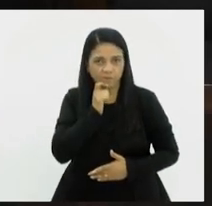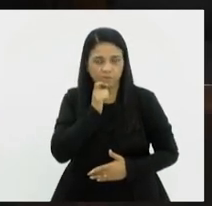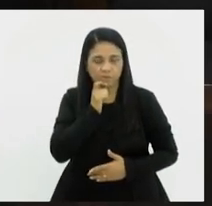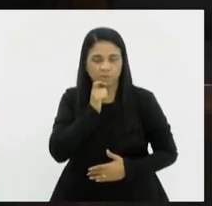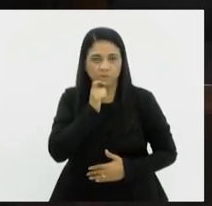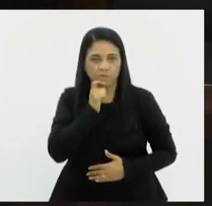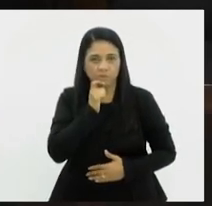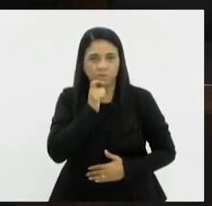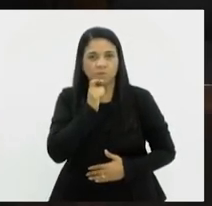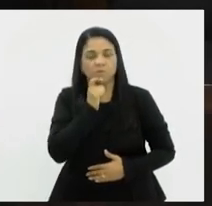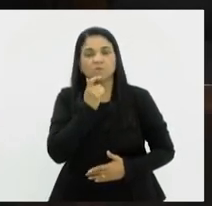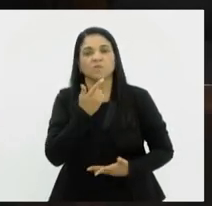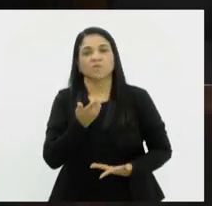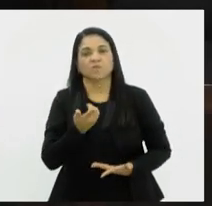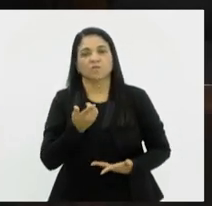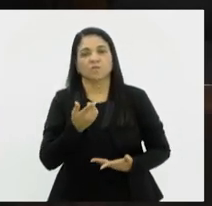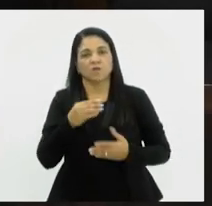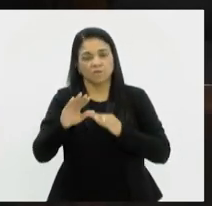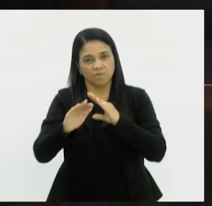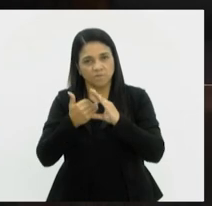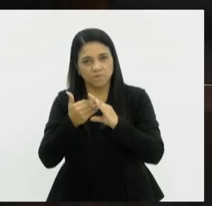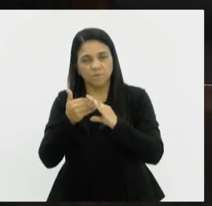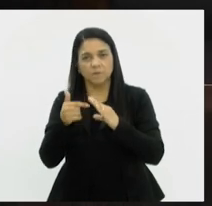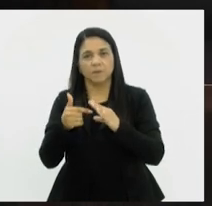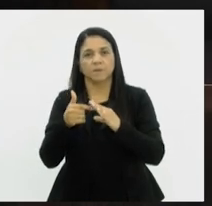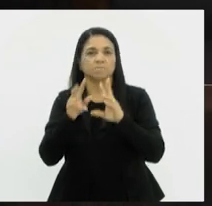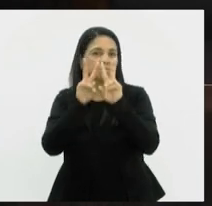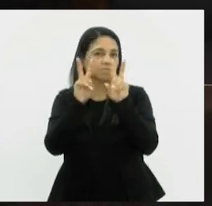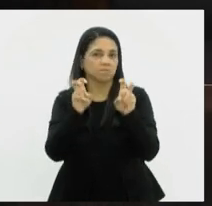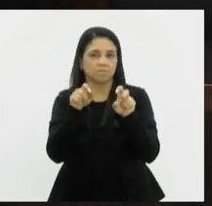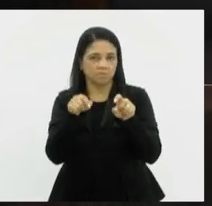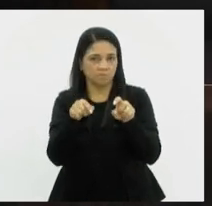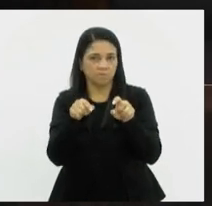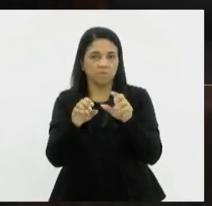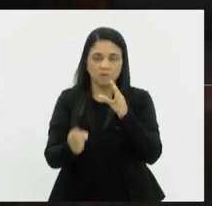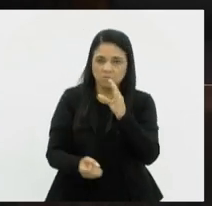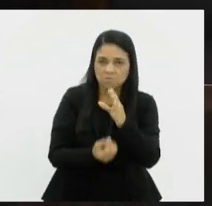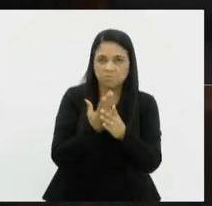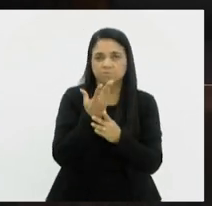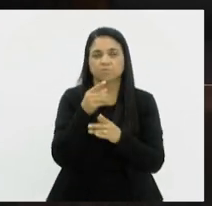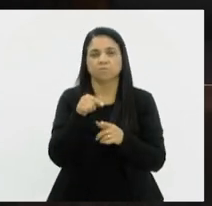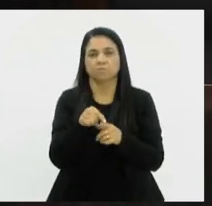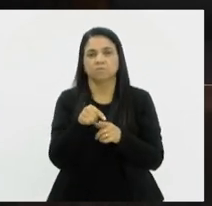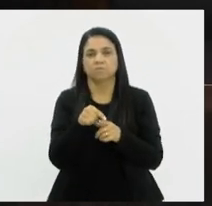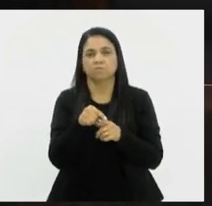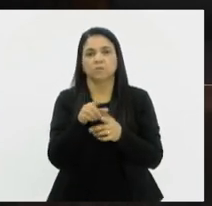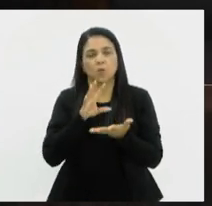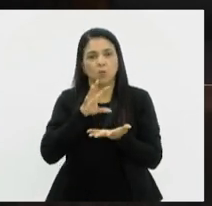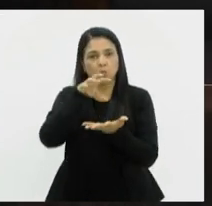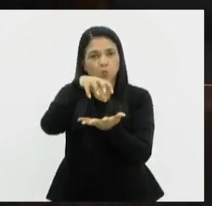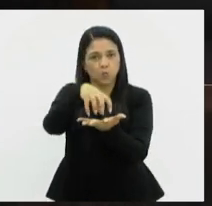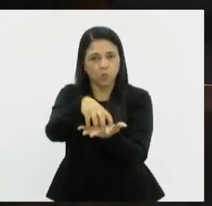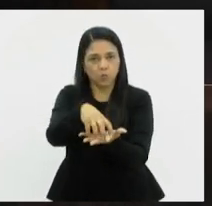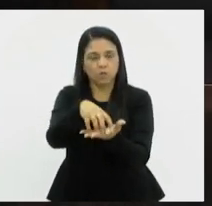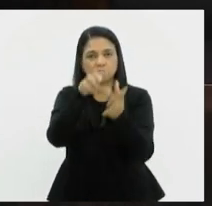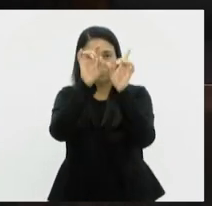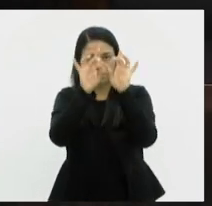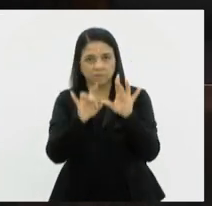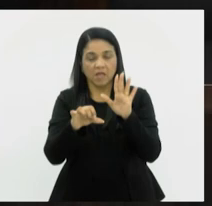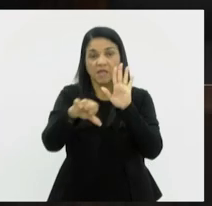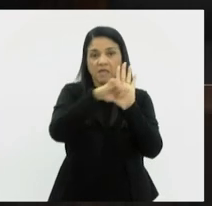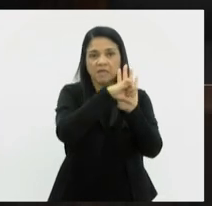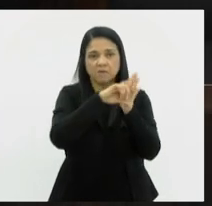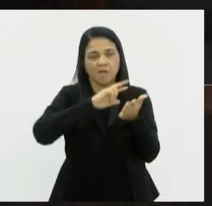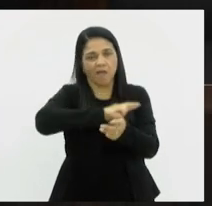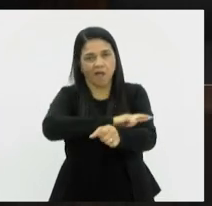Bonfim de Castro e Silva o envio de mensagem dispondo sobre a implantação de uma unidade especializada em crimes